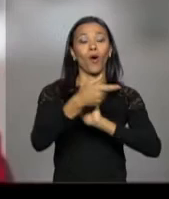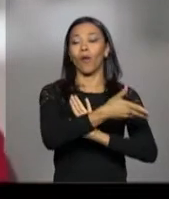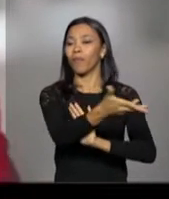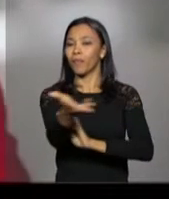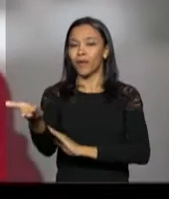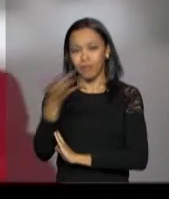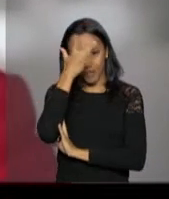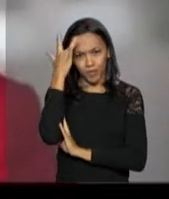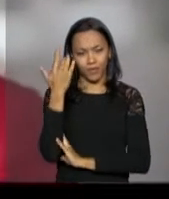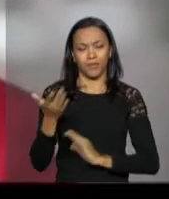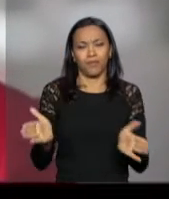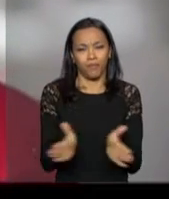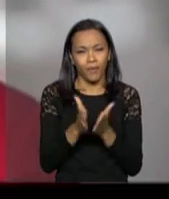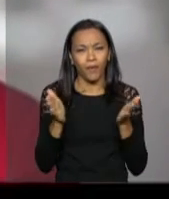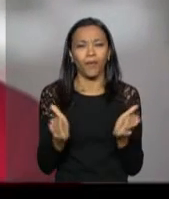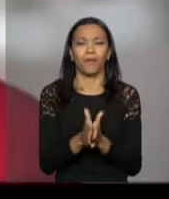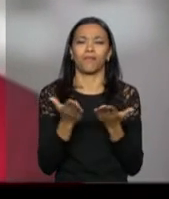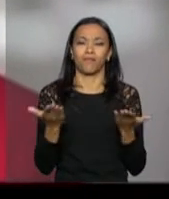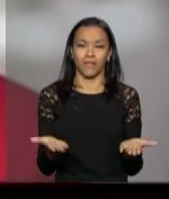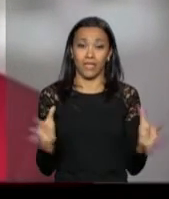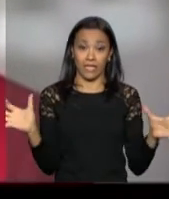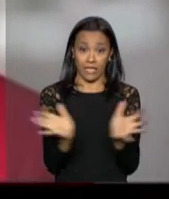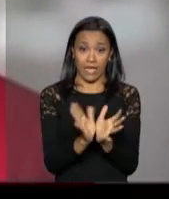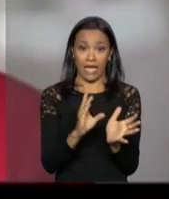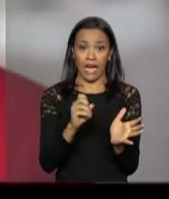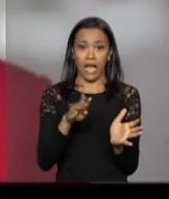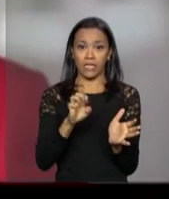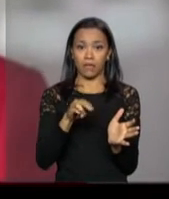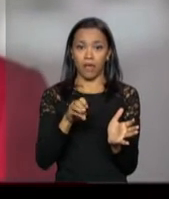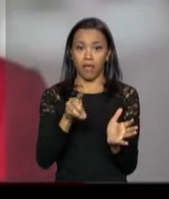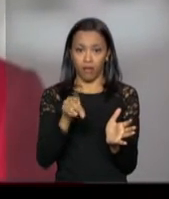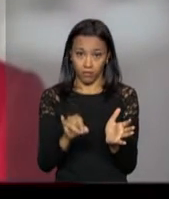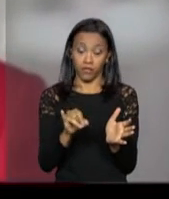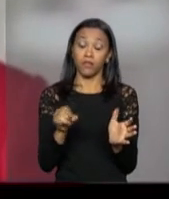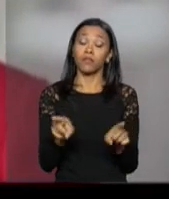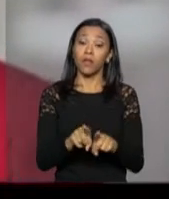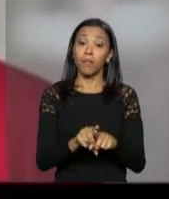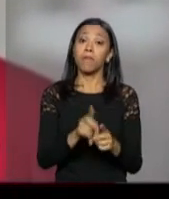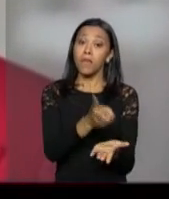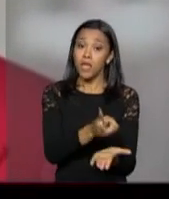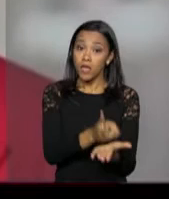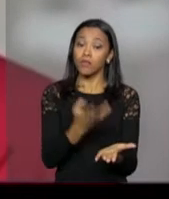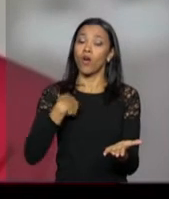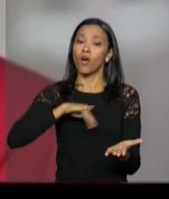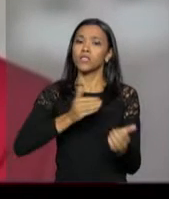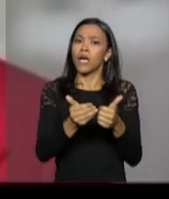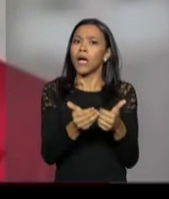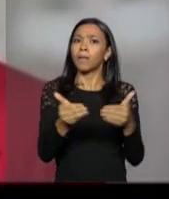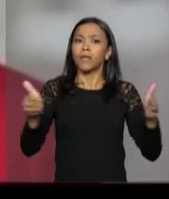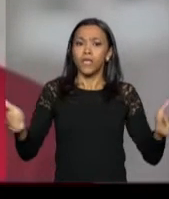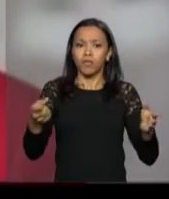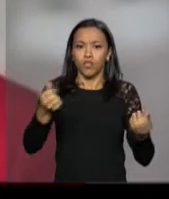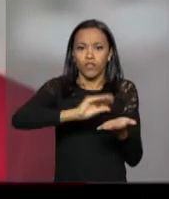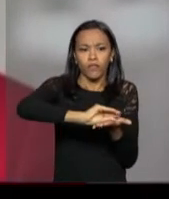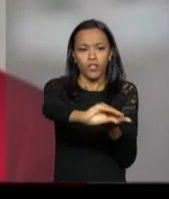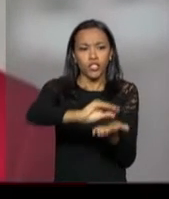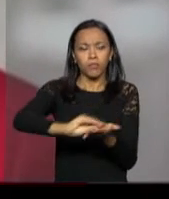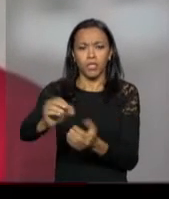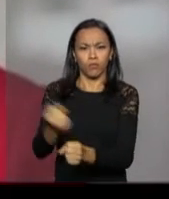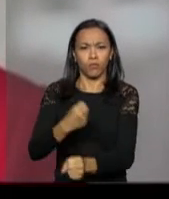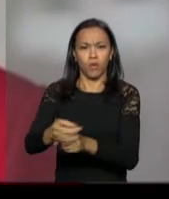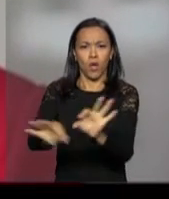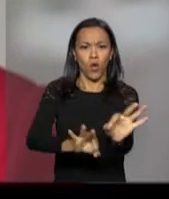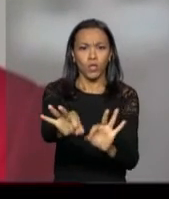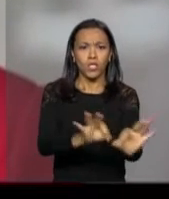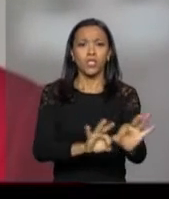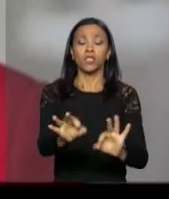os pobres e para a classe média. Ao mesmo tempo, estamos ampliando o investimento na infraestrutura, na educação